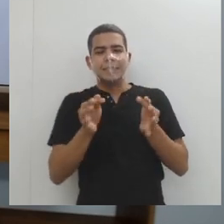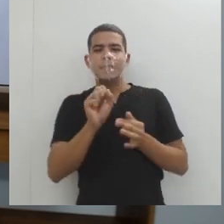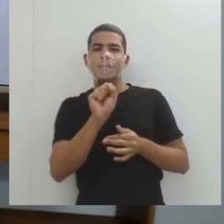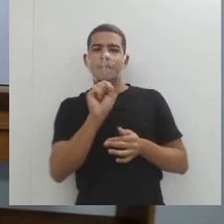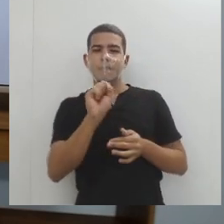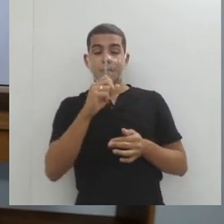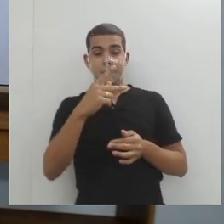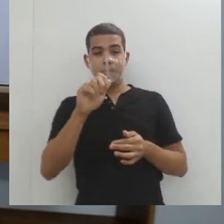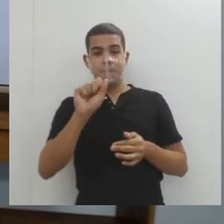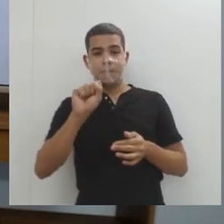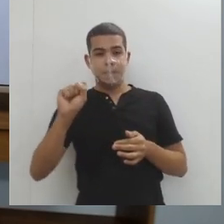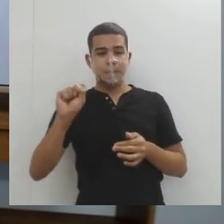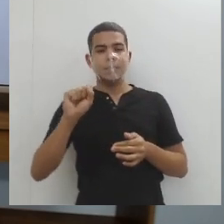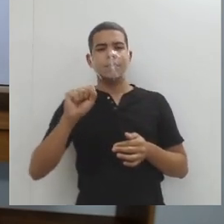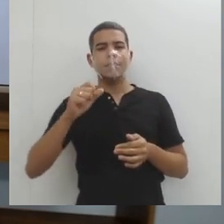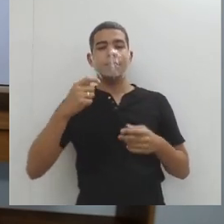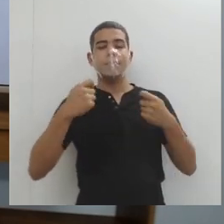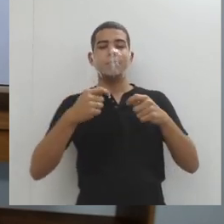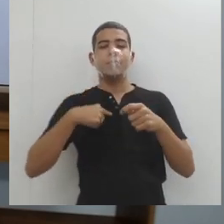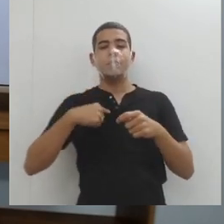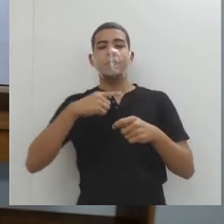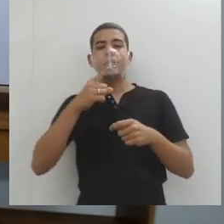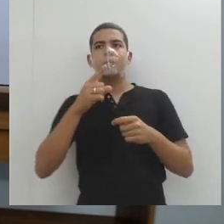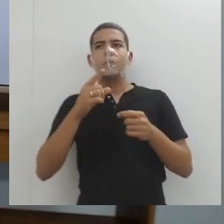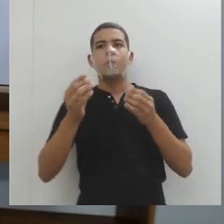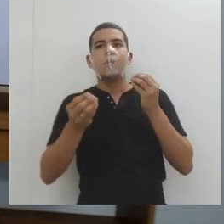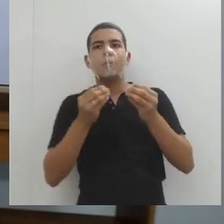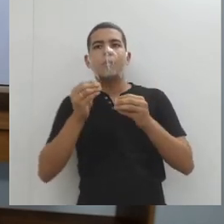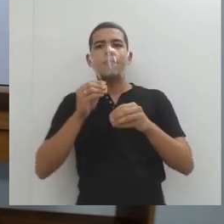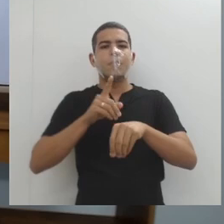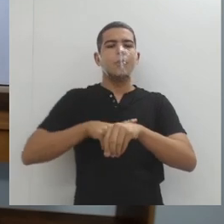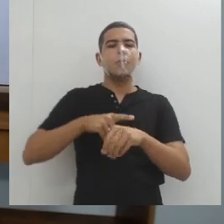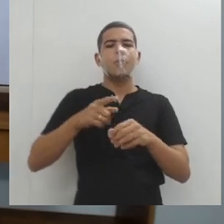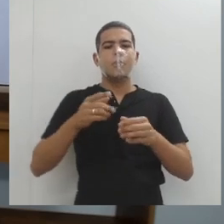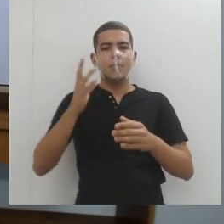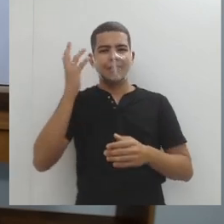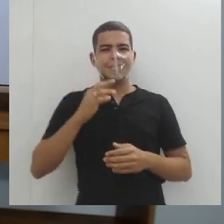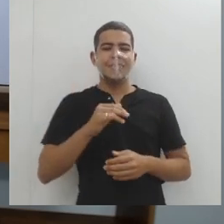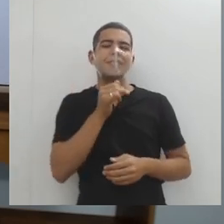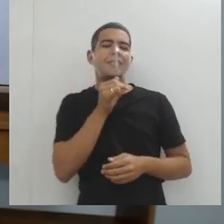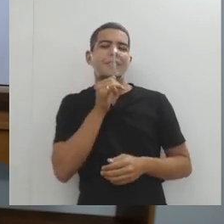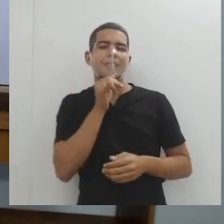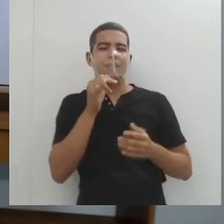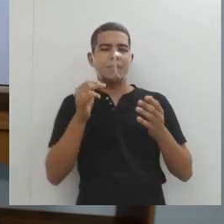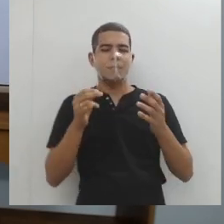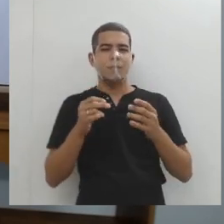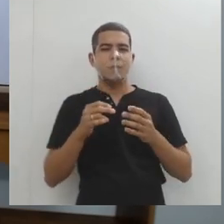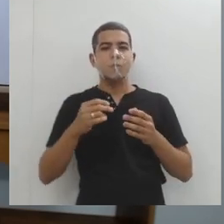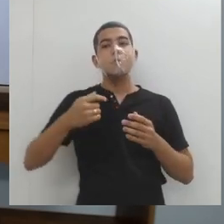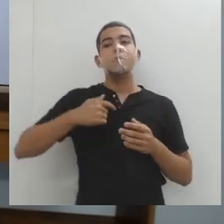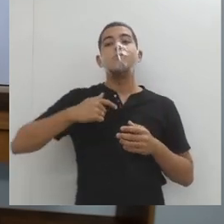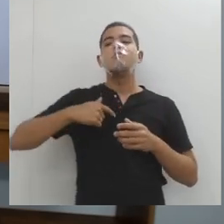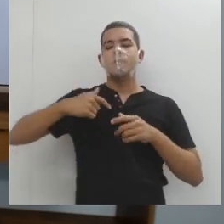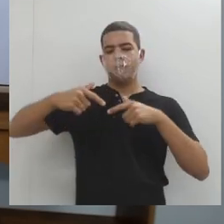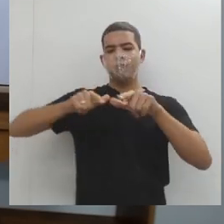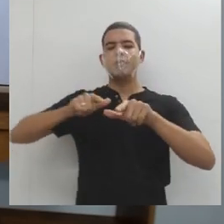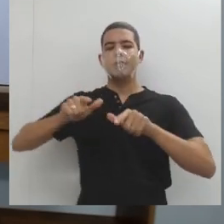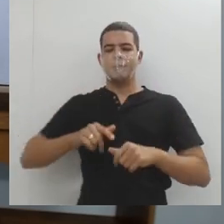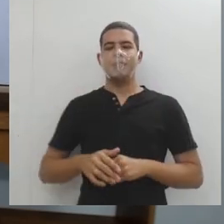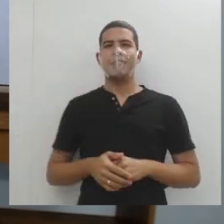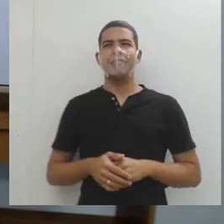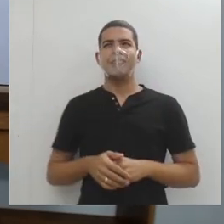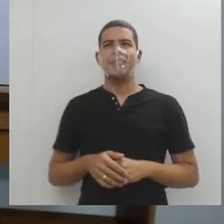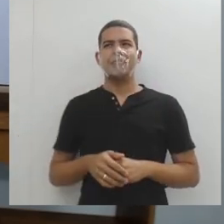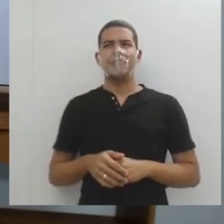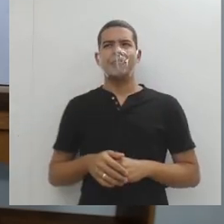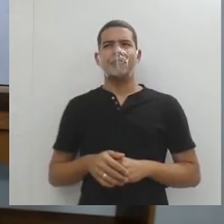definir quando essa ação ela ocorreu, tá? Então, eu posso dizer para você, eu trabalhei. Beleza, mas eu trabalhei quando? Se for no Simple Past,